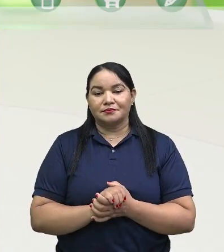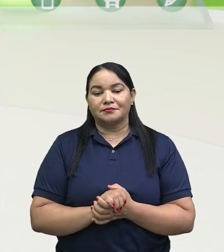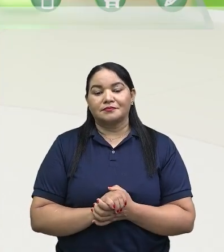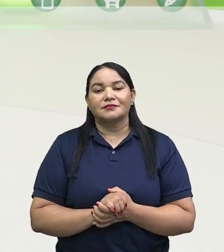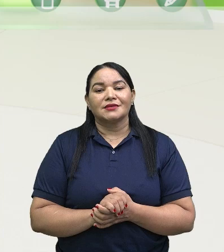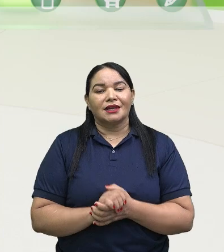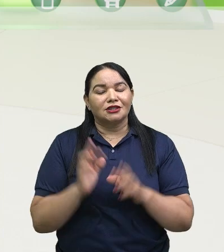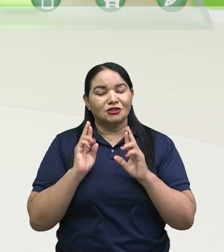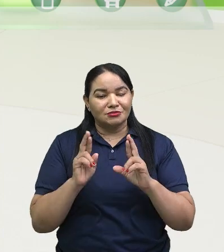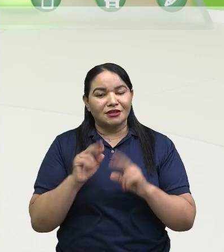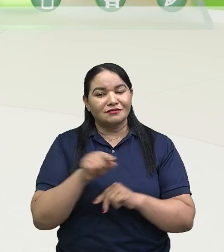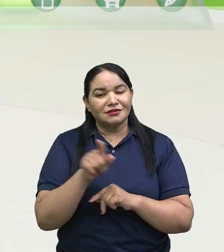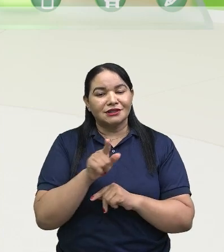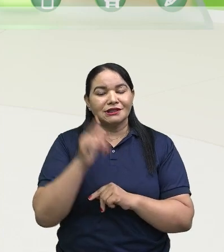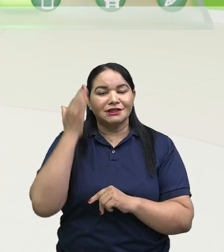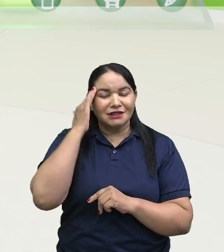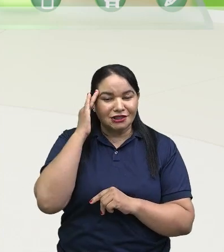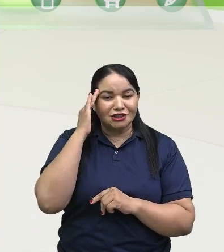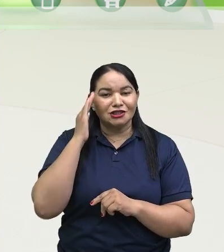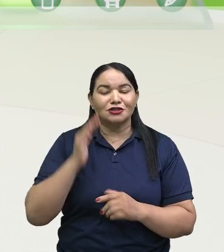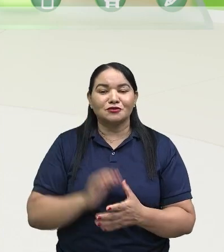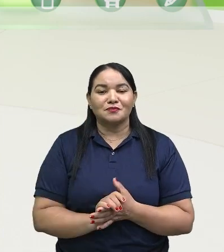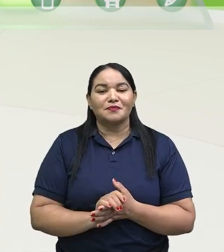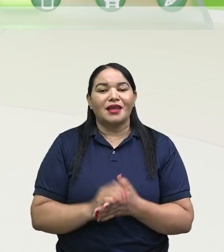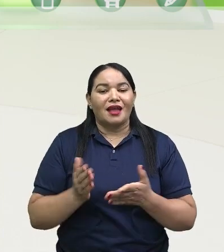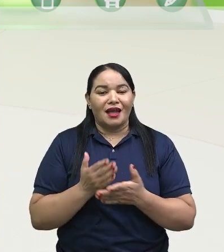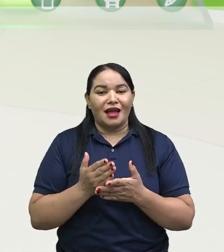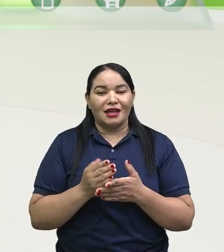músculo-esquelético, tá certo? Então espero que vocês tenham